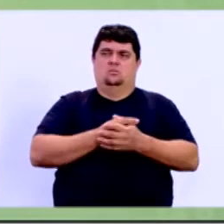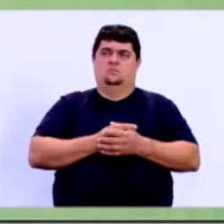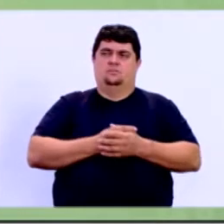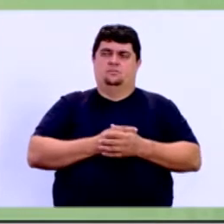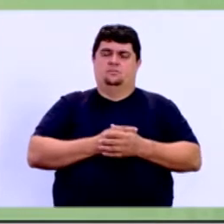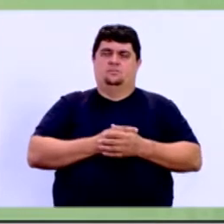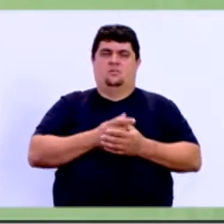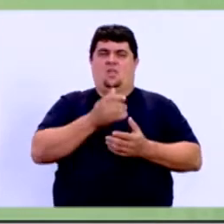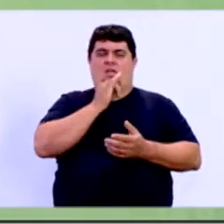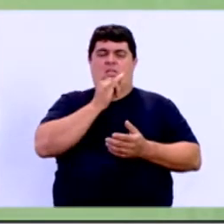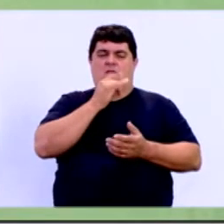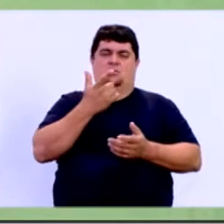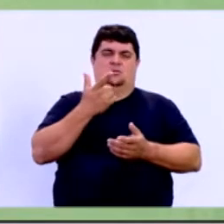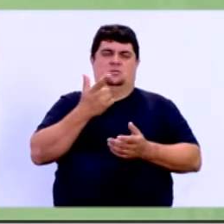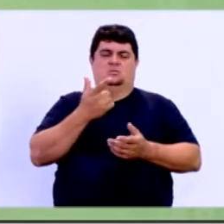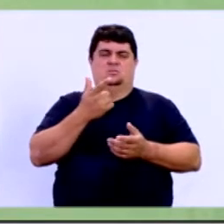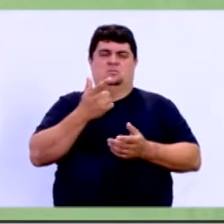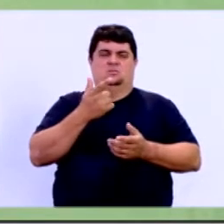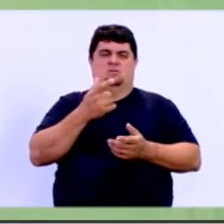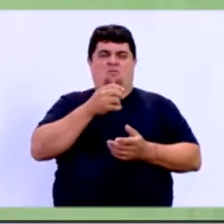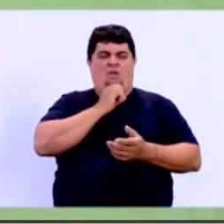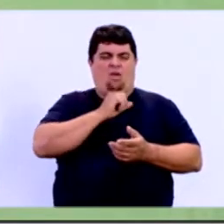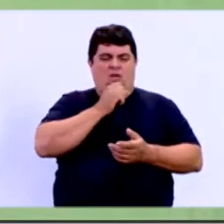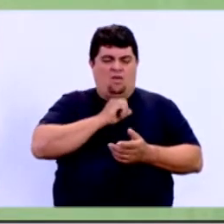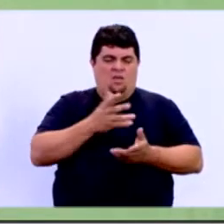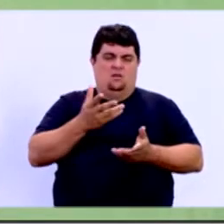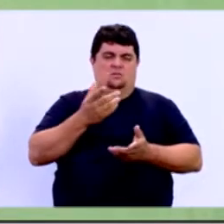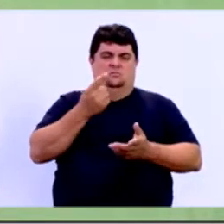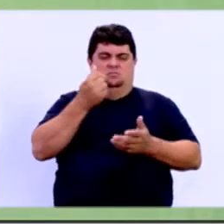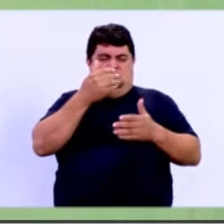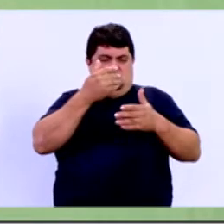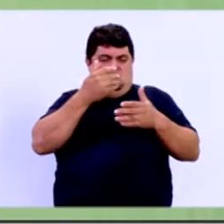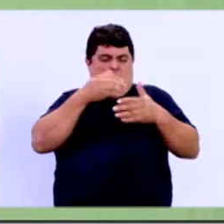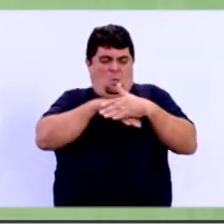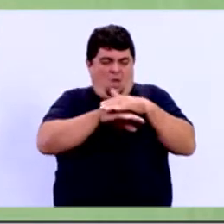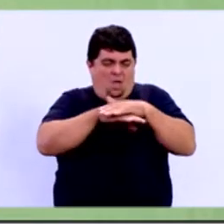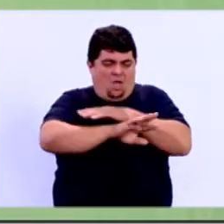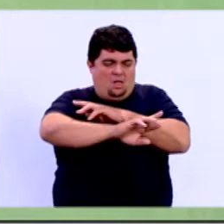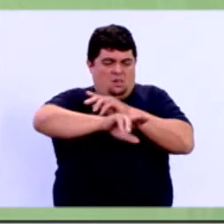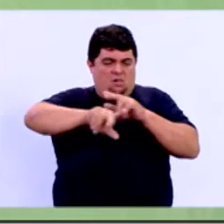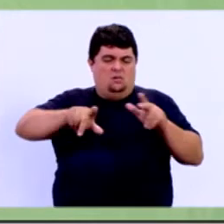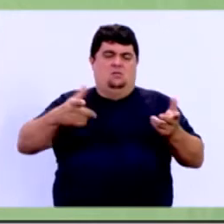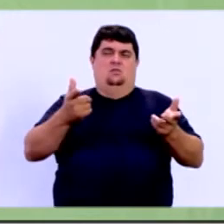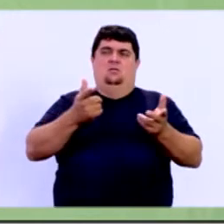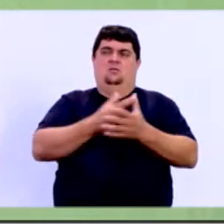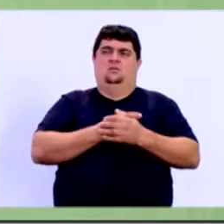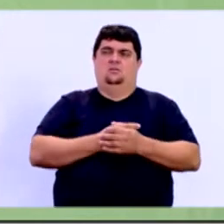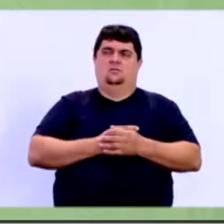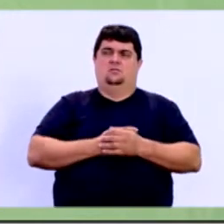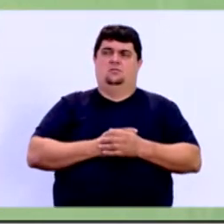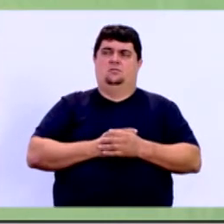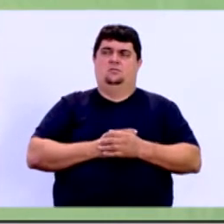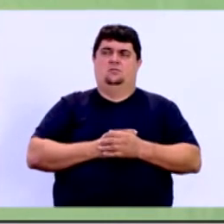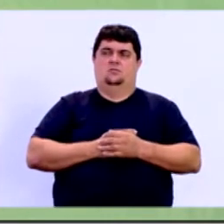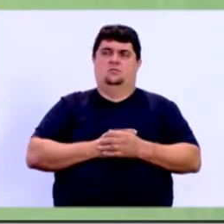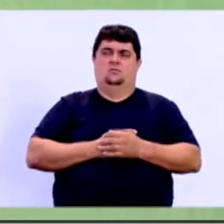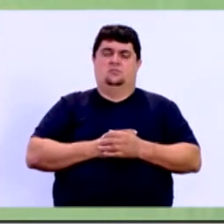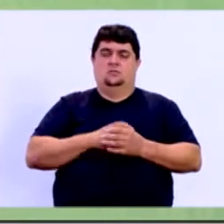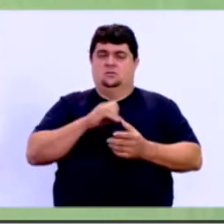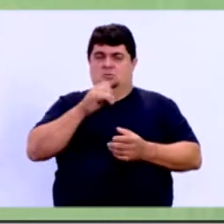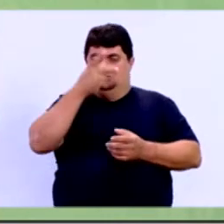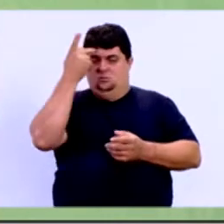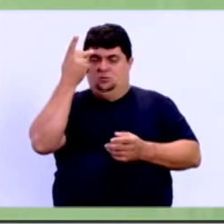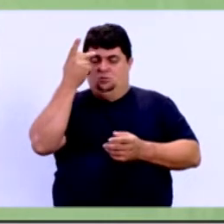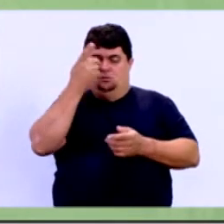essa depreciação e estocagem, né. Então, quando o gestor de